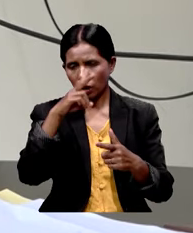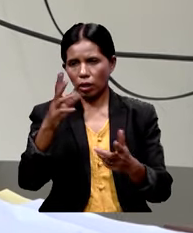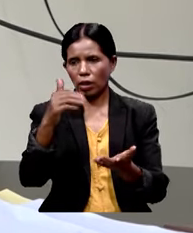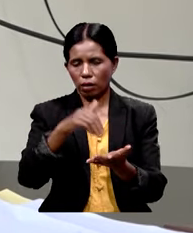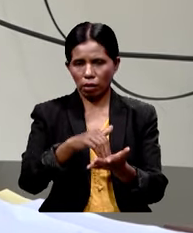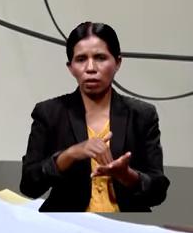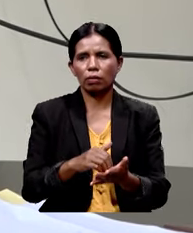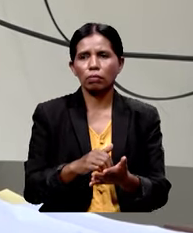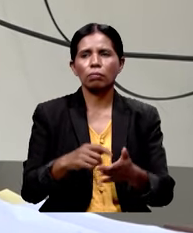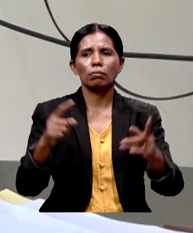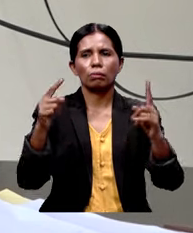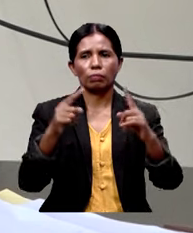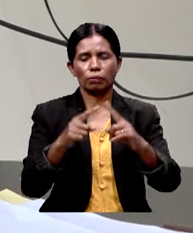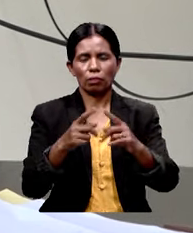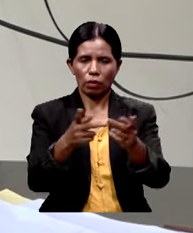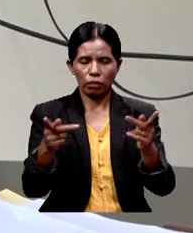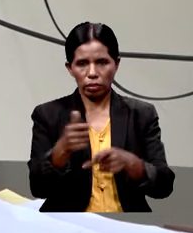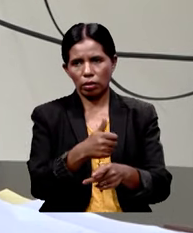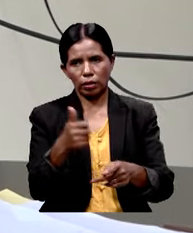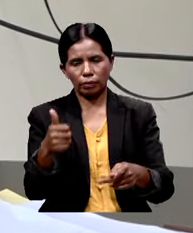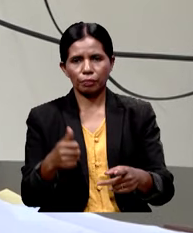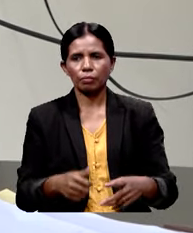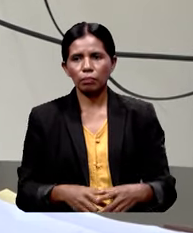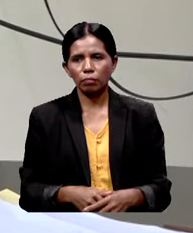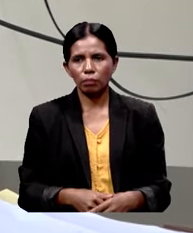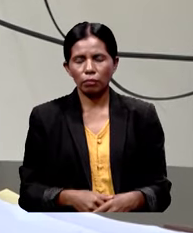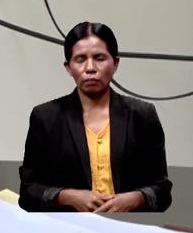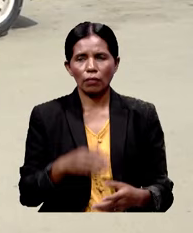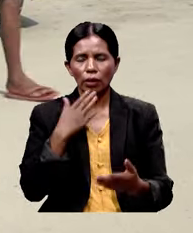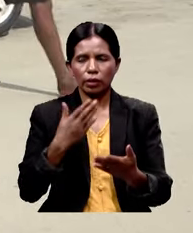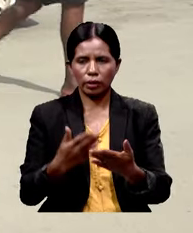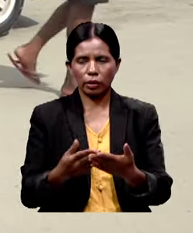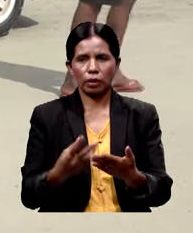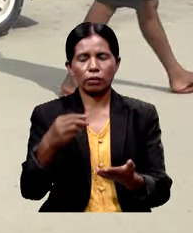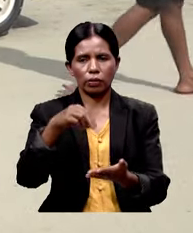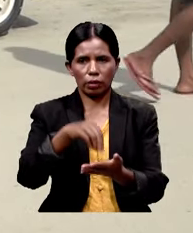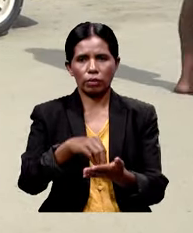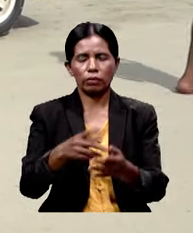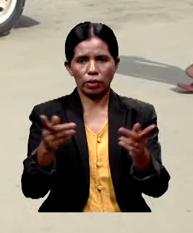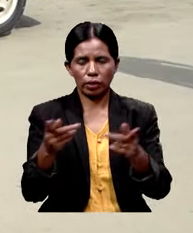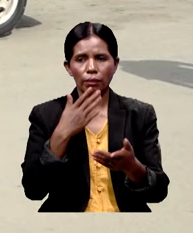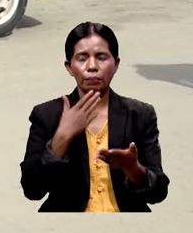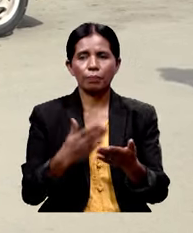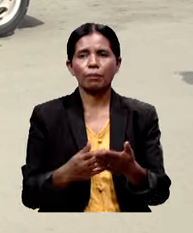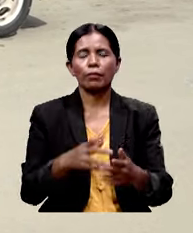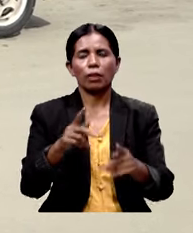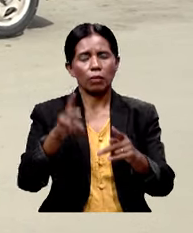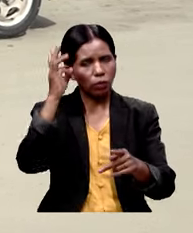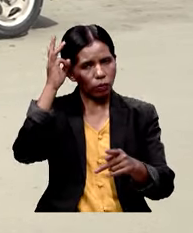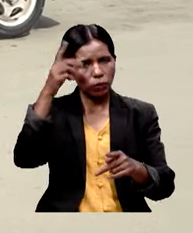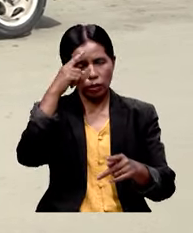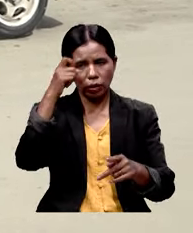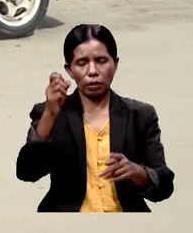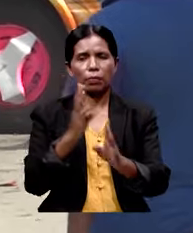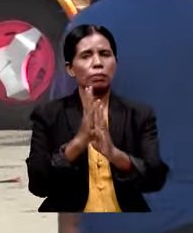bayar fatim balon mabe mak proper para hari terminal. Antes ne motorista balon preocupa tamba